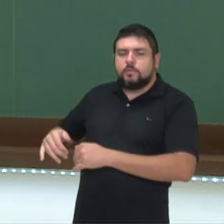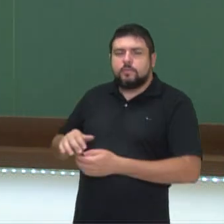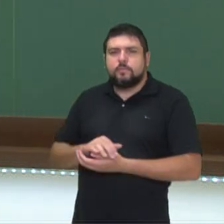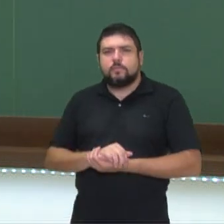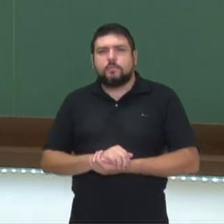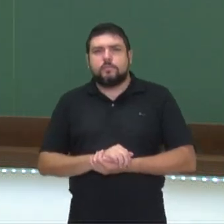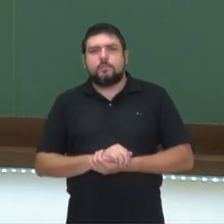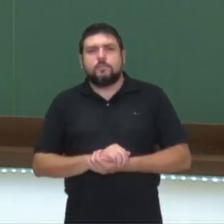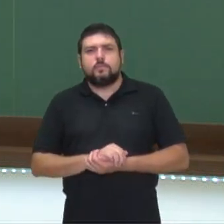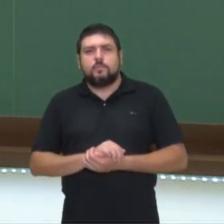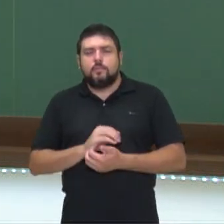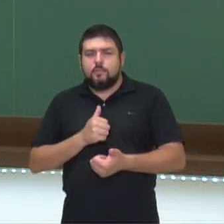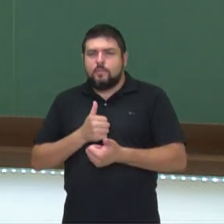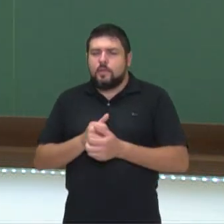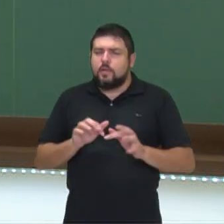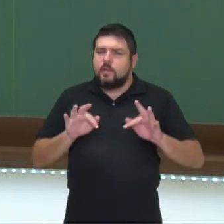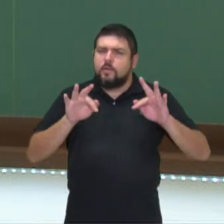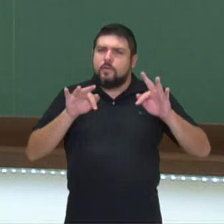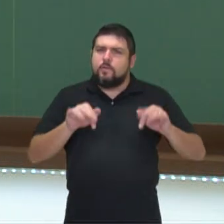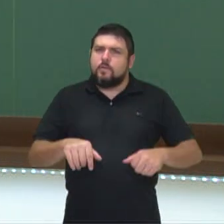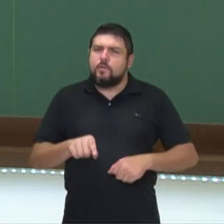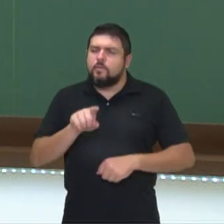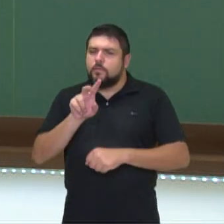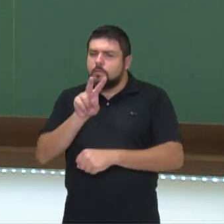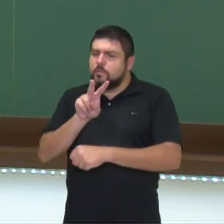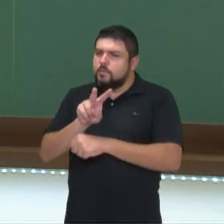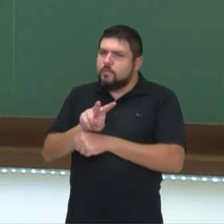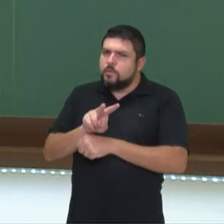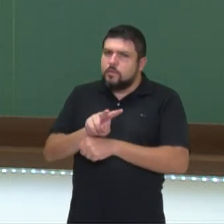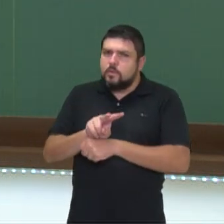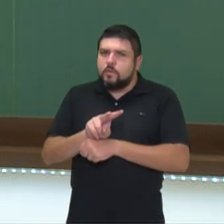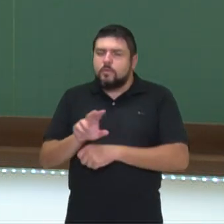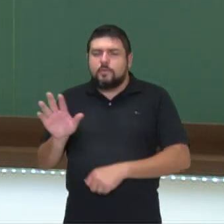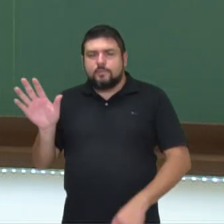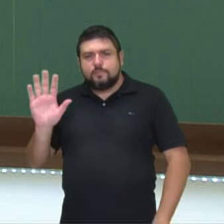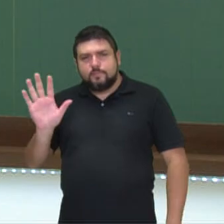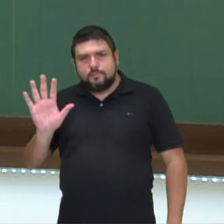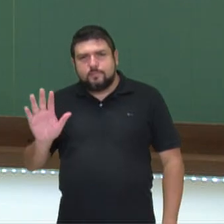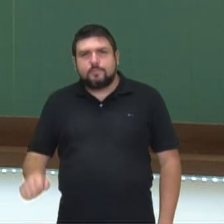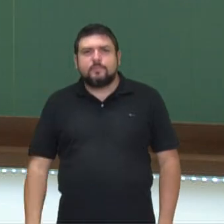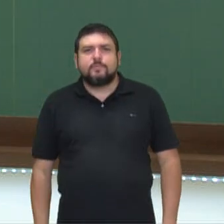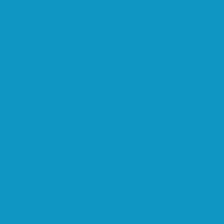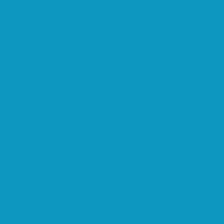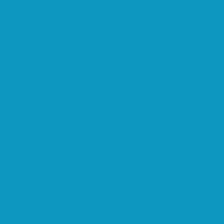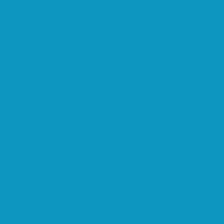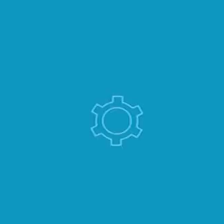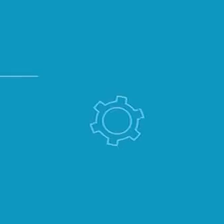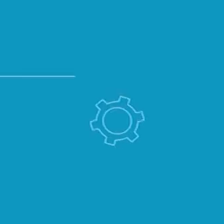Estamos no fim, desejo a você dias melhores, continue bem e até a próxima!